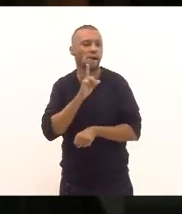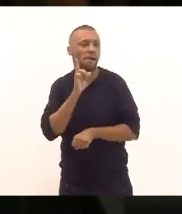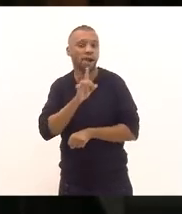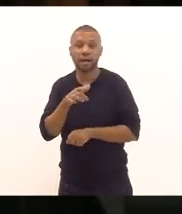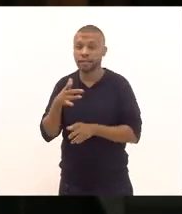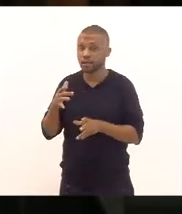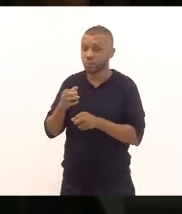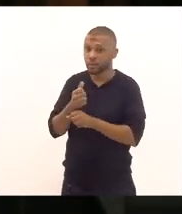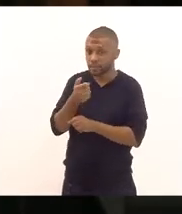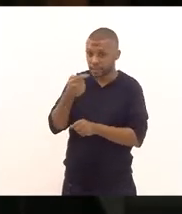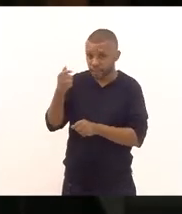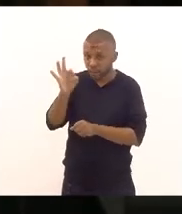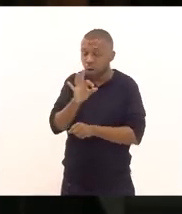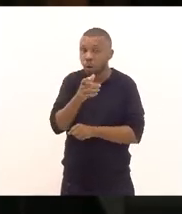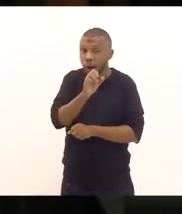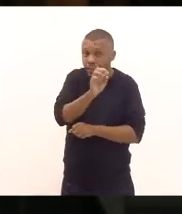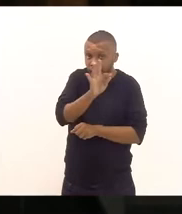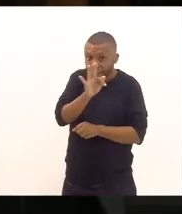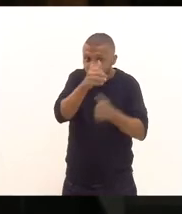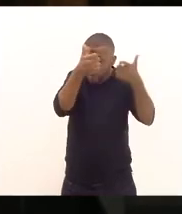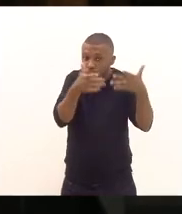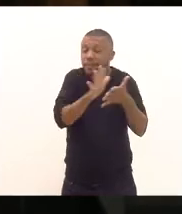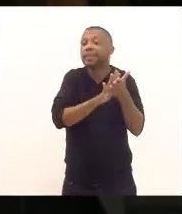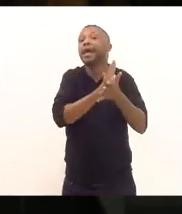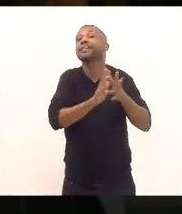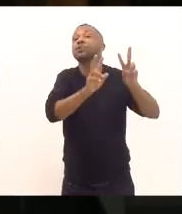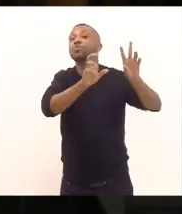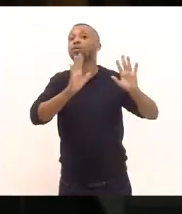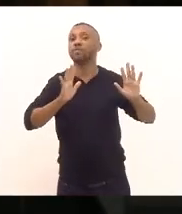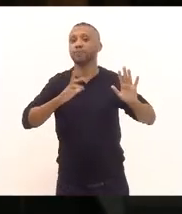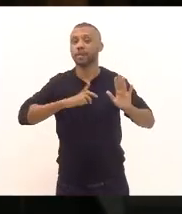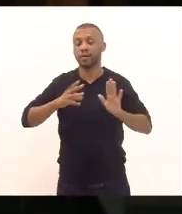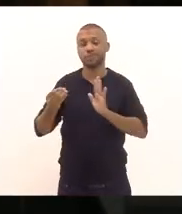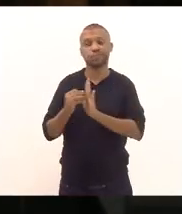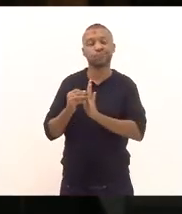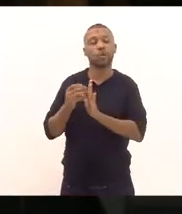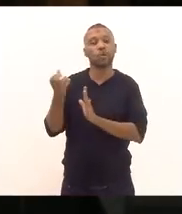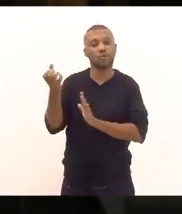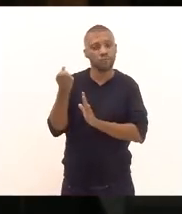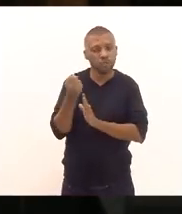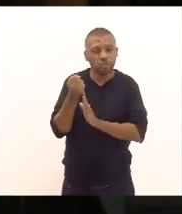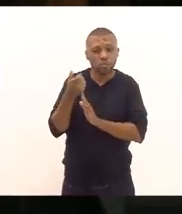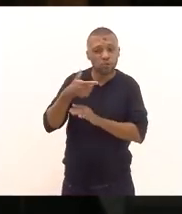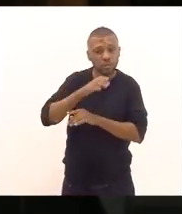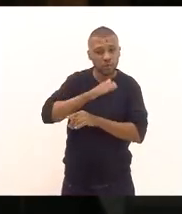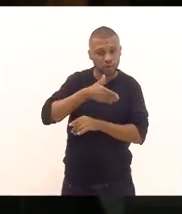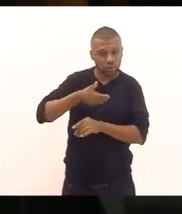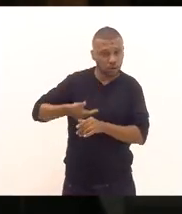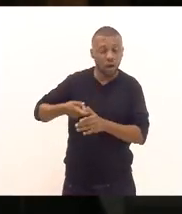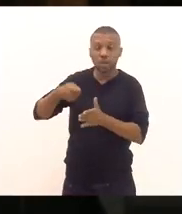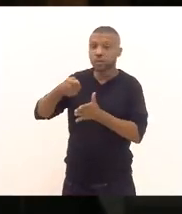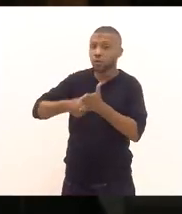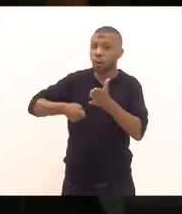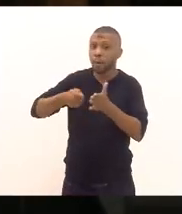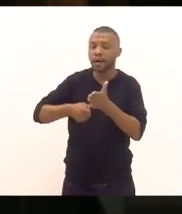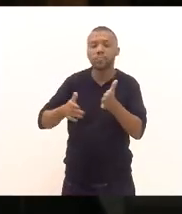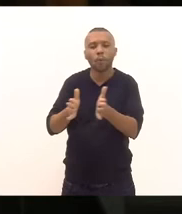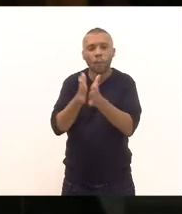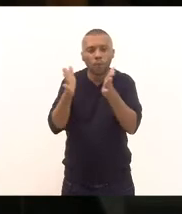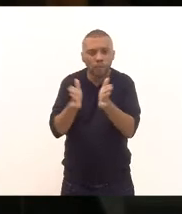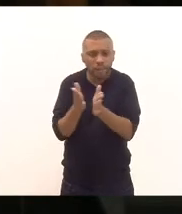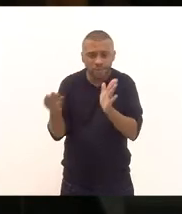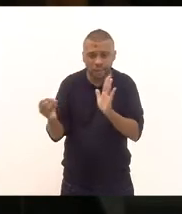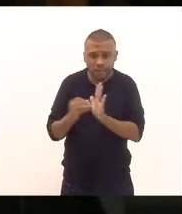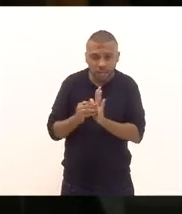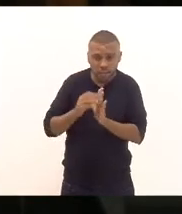o Supremo não falou sobre os que eu saiba Tá incluído o fundo Estadual de combate à pobreza na ou